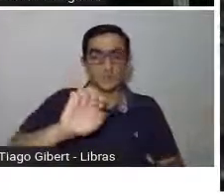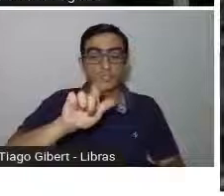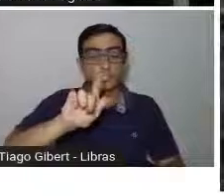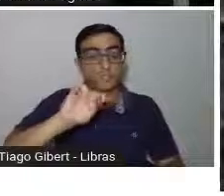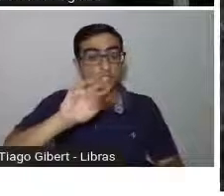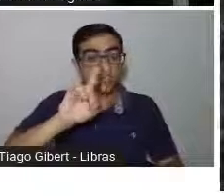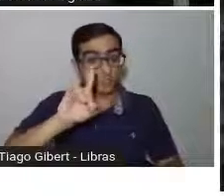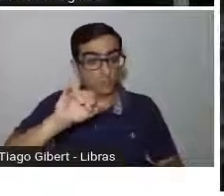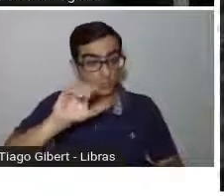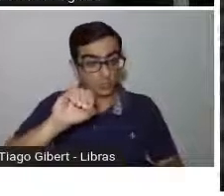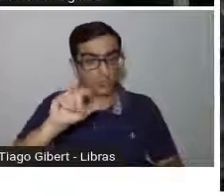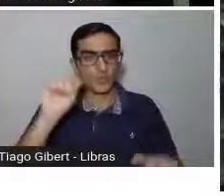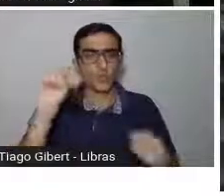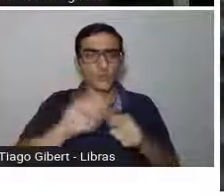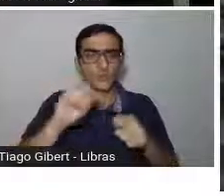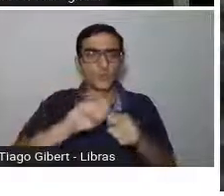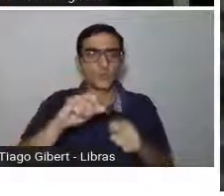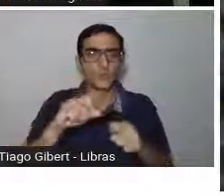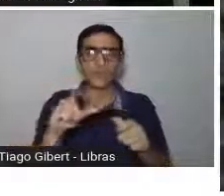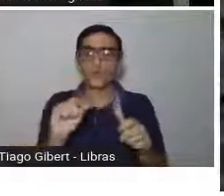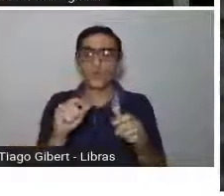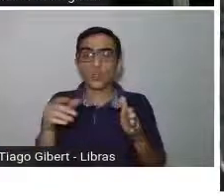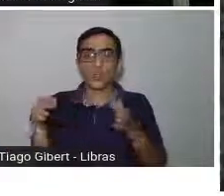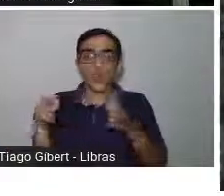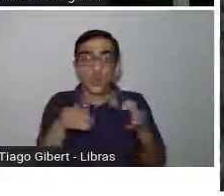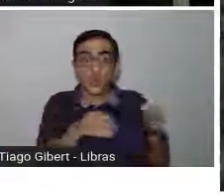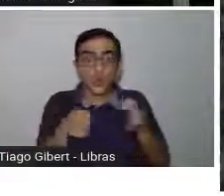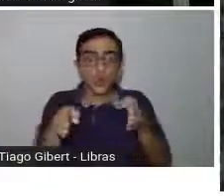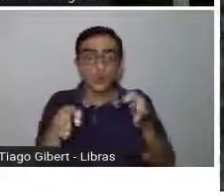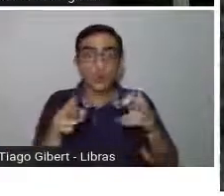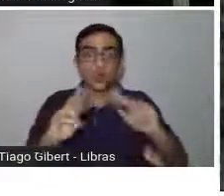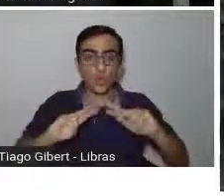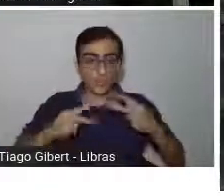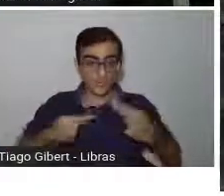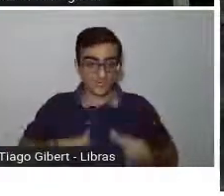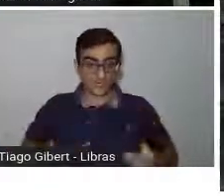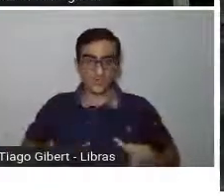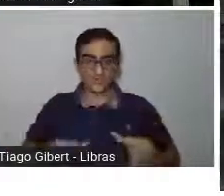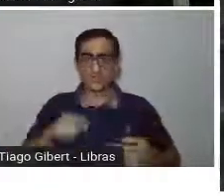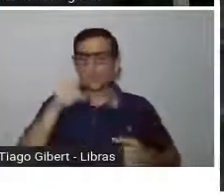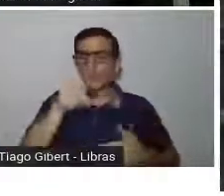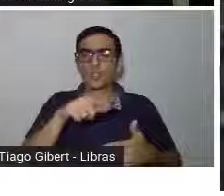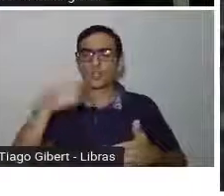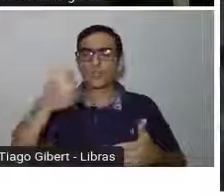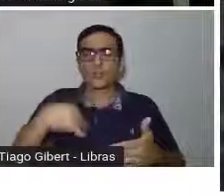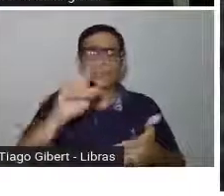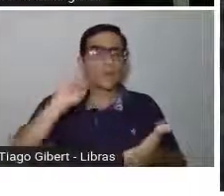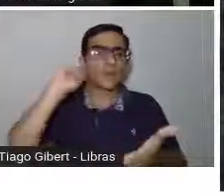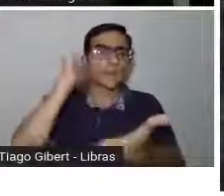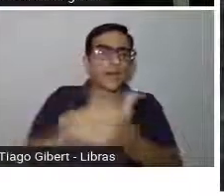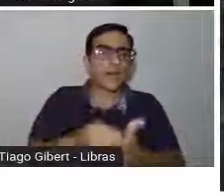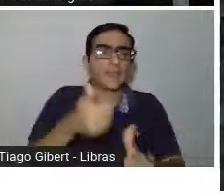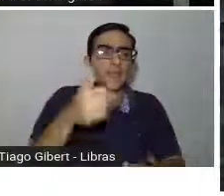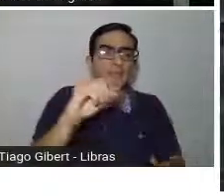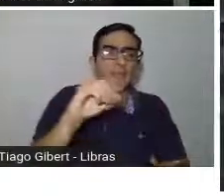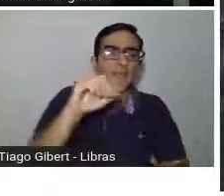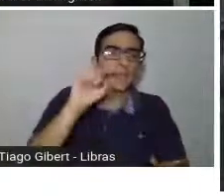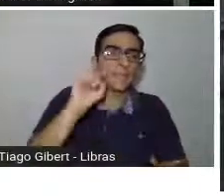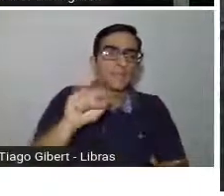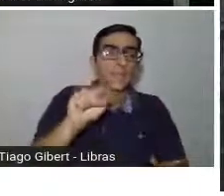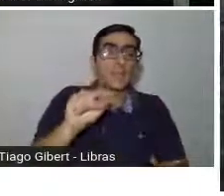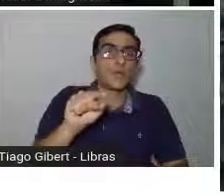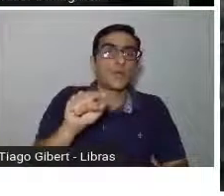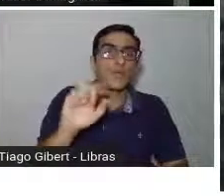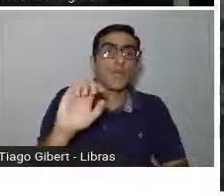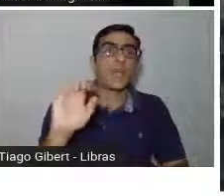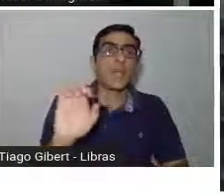que fez uma coisa chamada corredor humanitário. Então, você não precisava mais pagar 10 mil euros para um mafioso